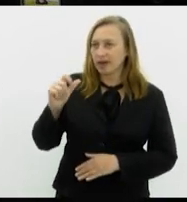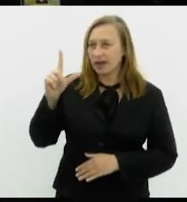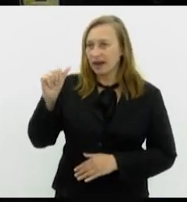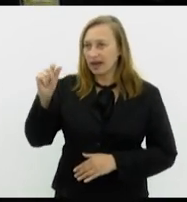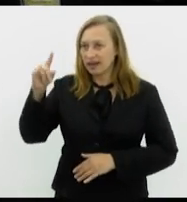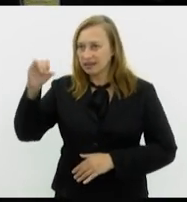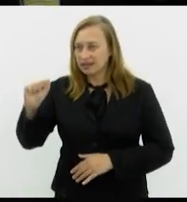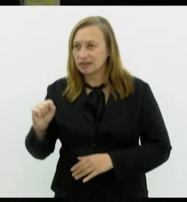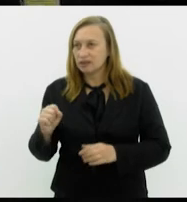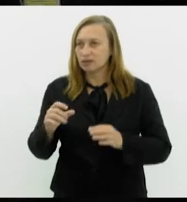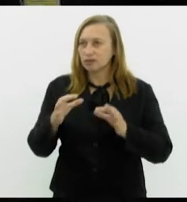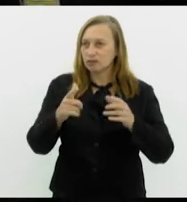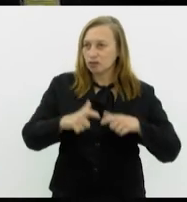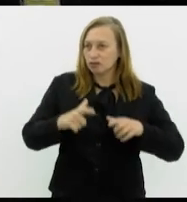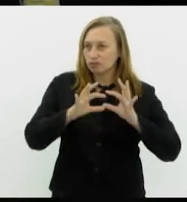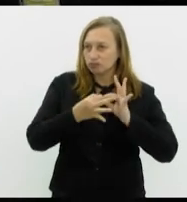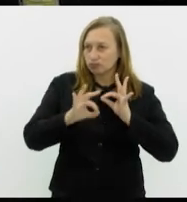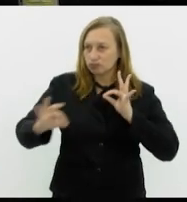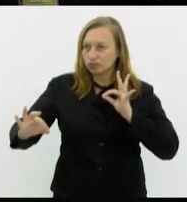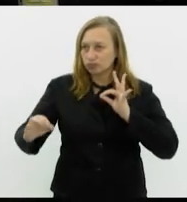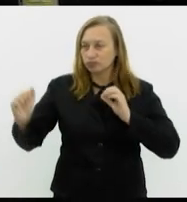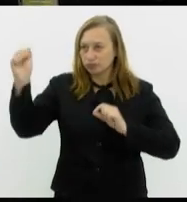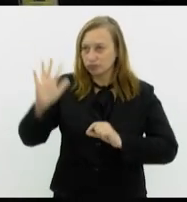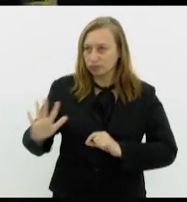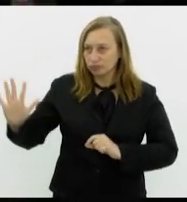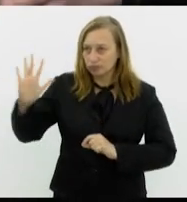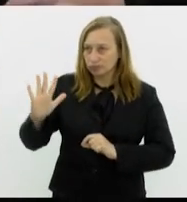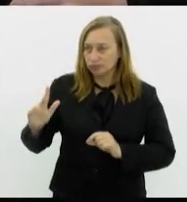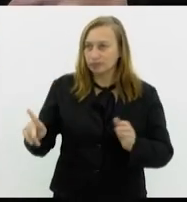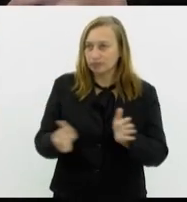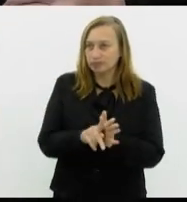Asiático, e somos parte dos Tigres Asiáticos.